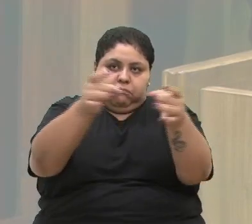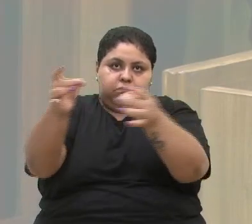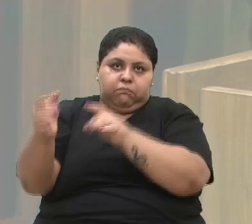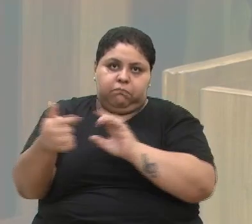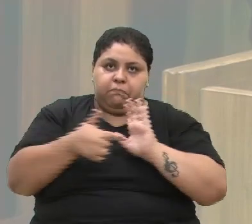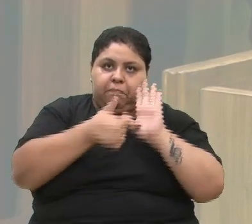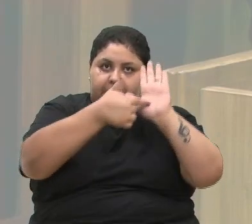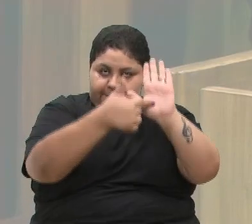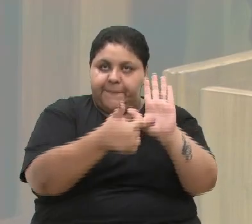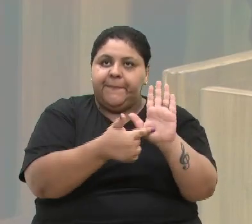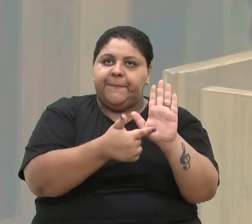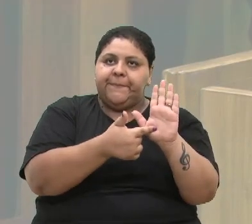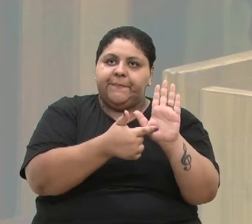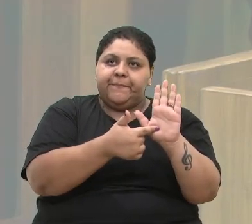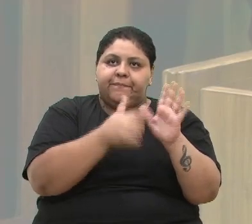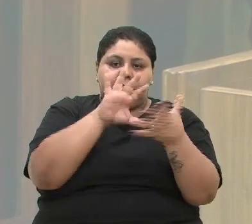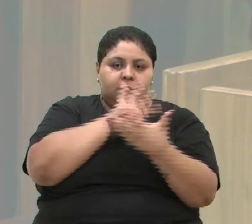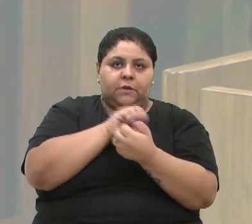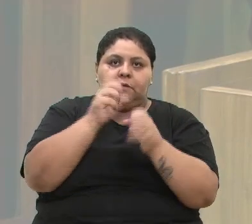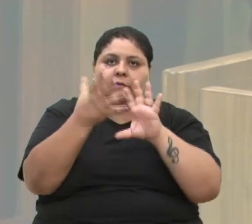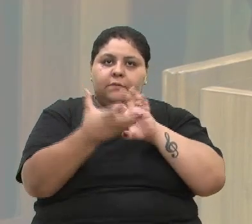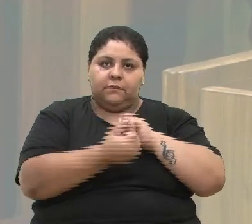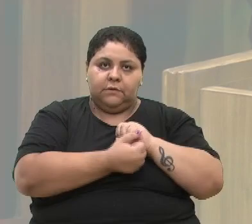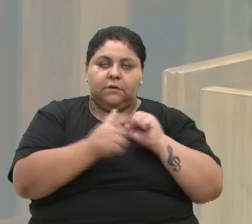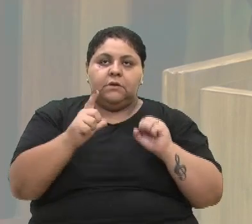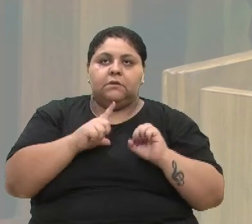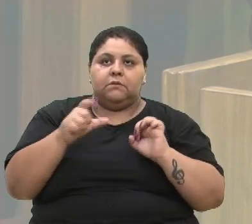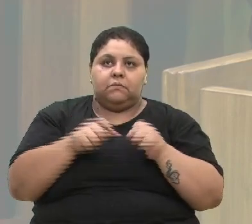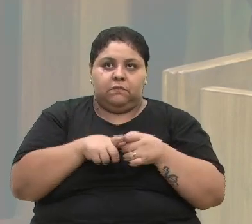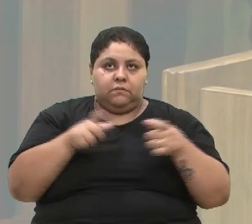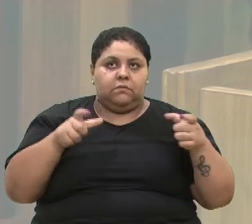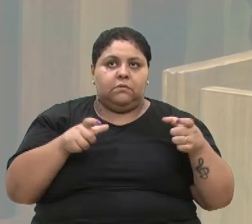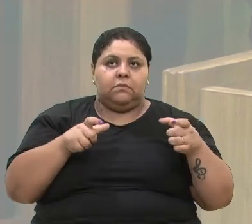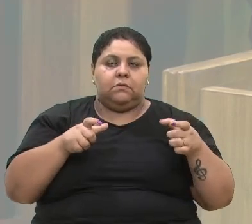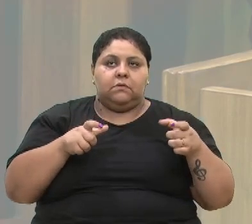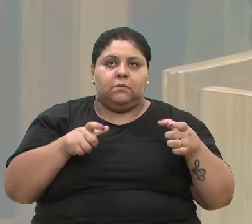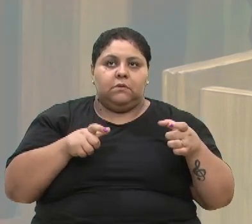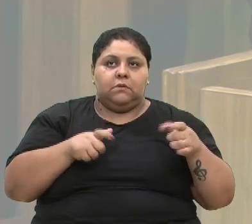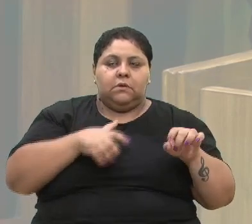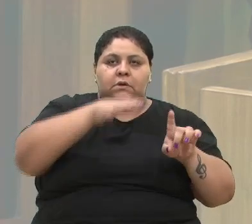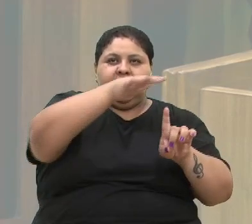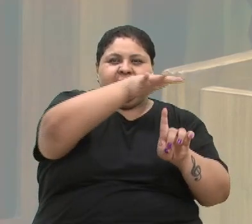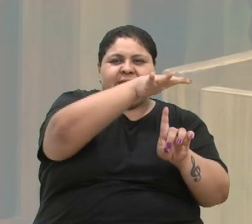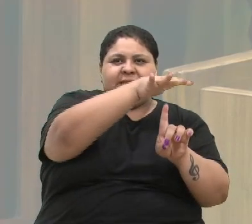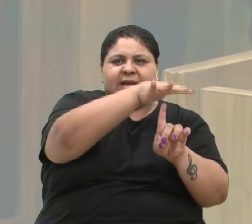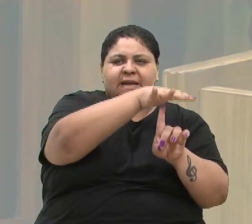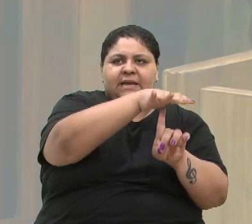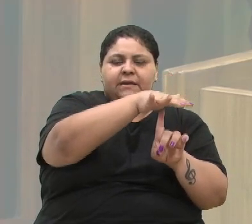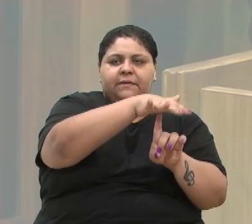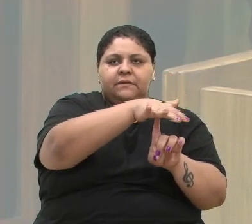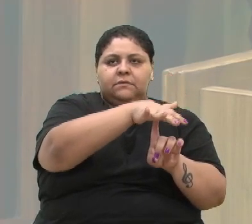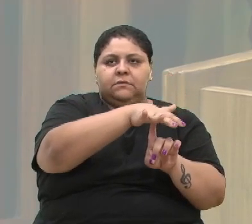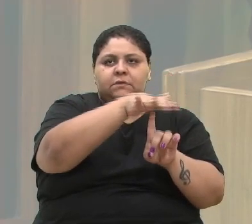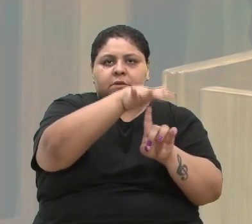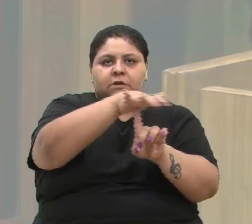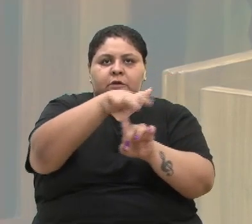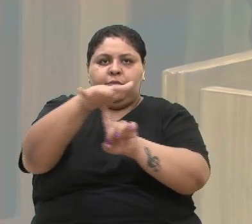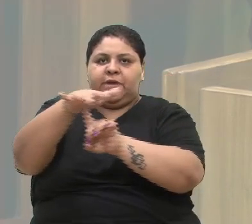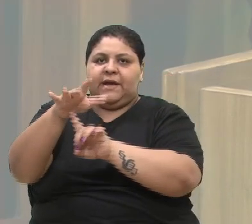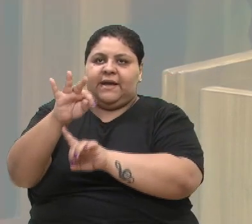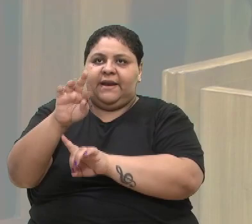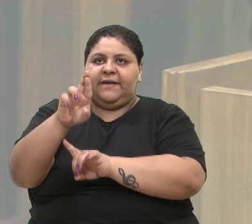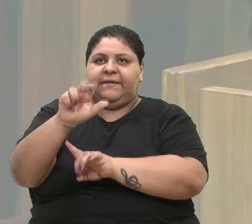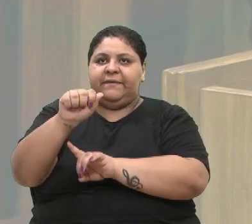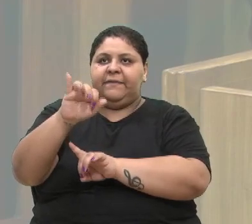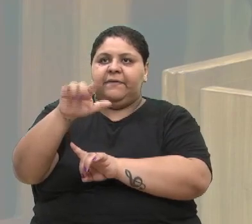de feirantes, de artesanato. Também uma grande quantidade de trailers que estarão ali também oferecendo a sua gastronomia,